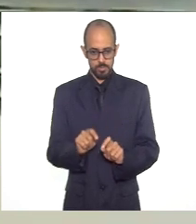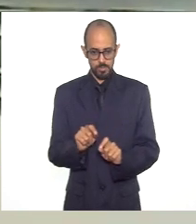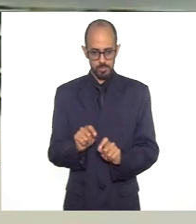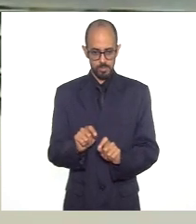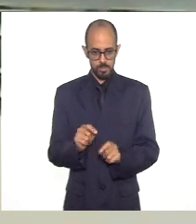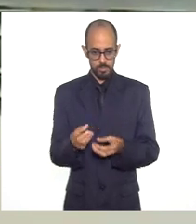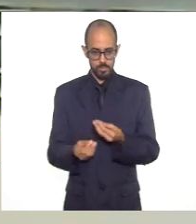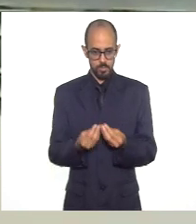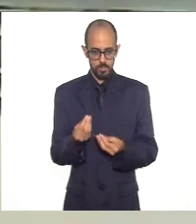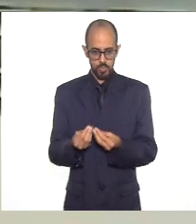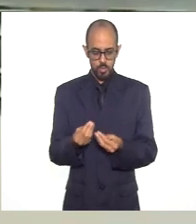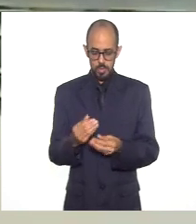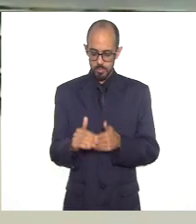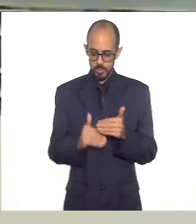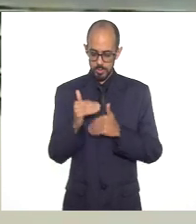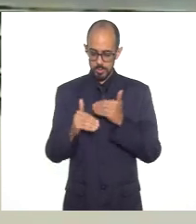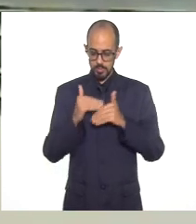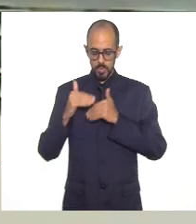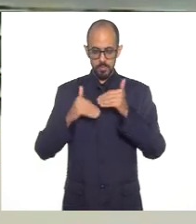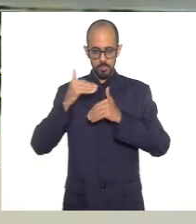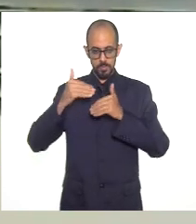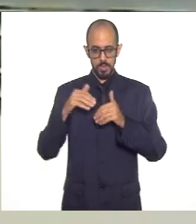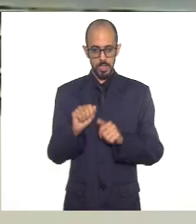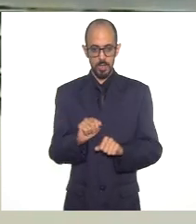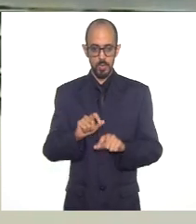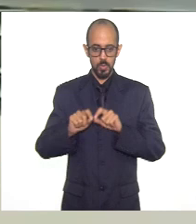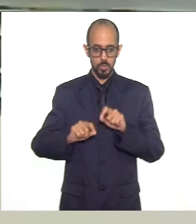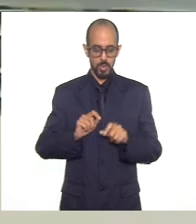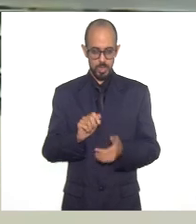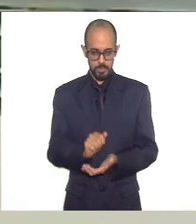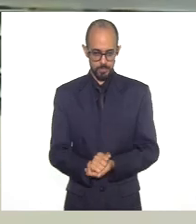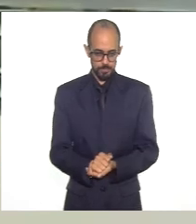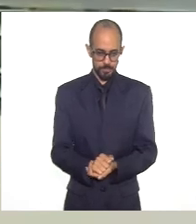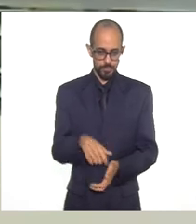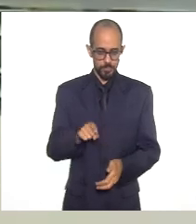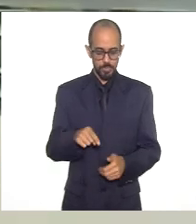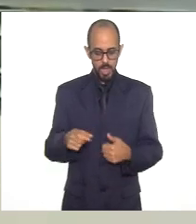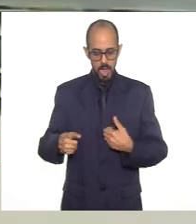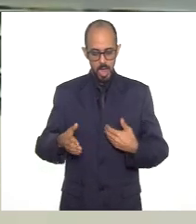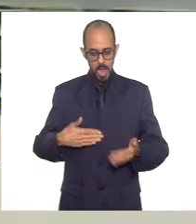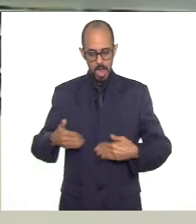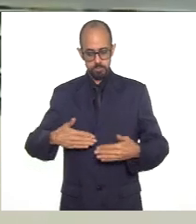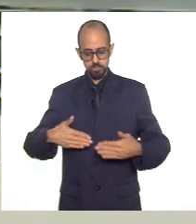como desenvolver melhor a indústria do